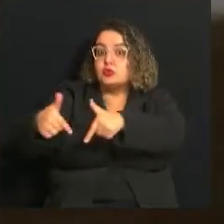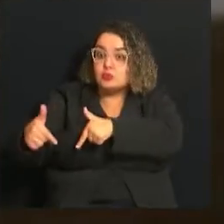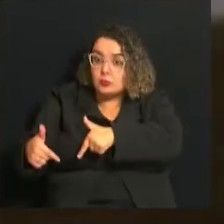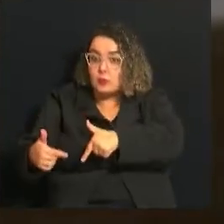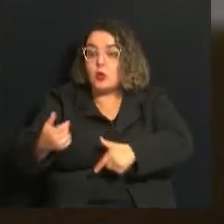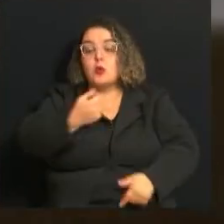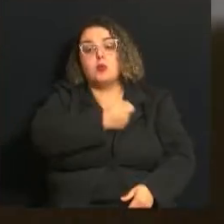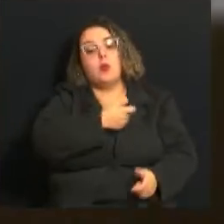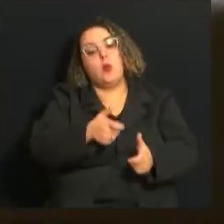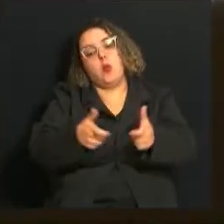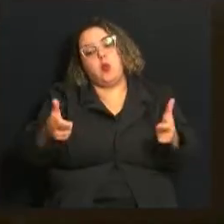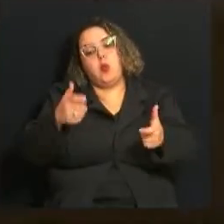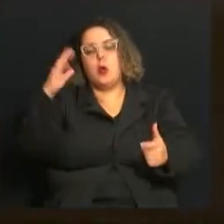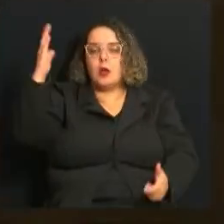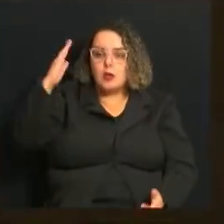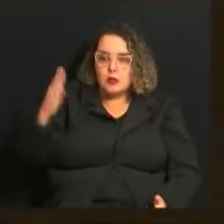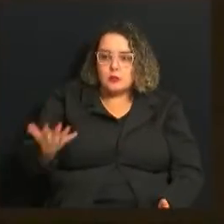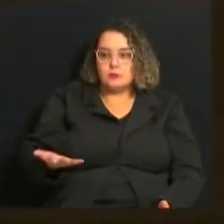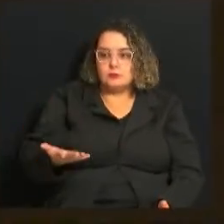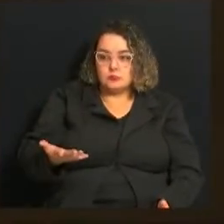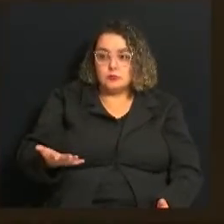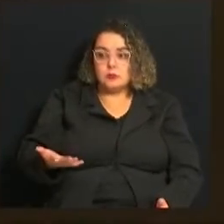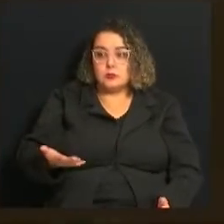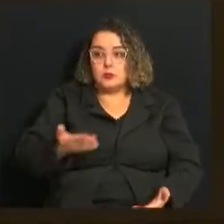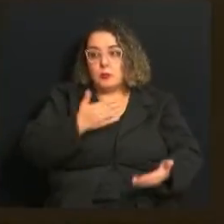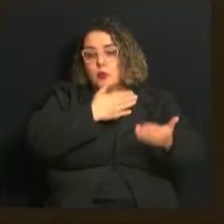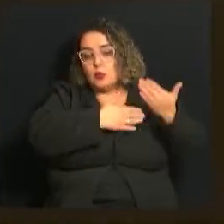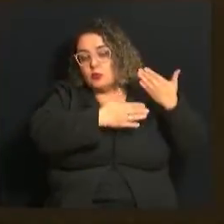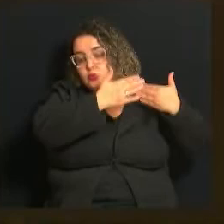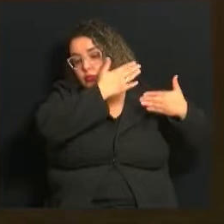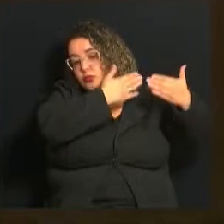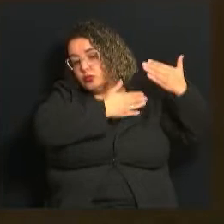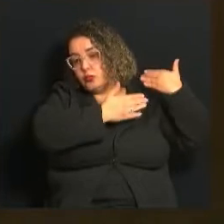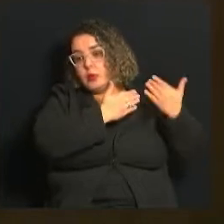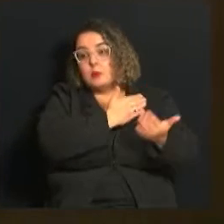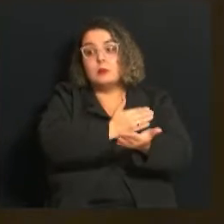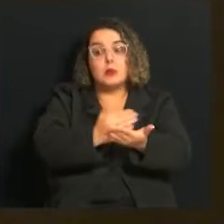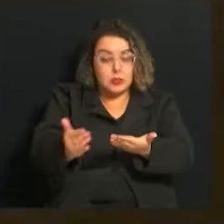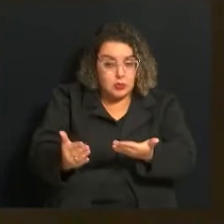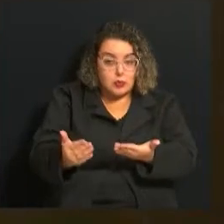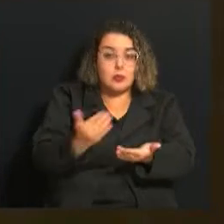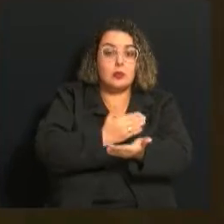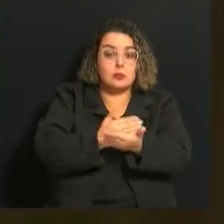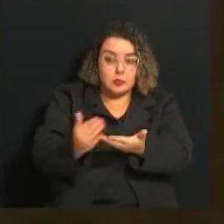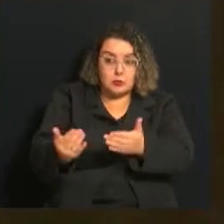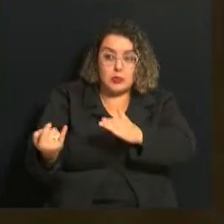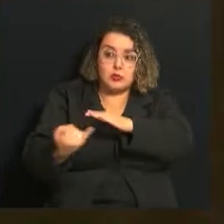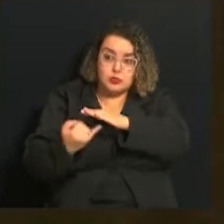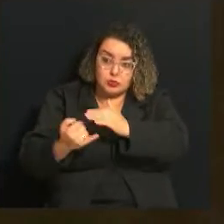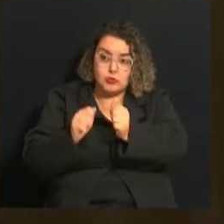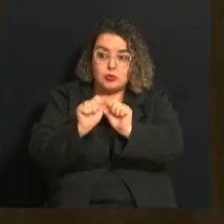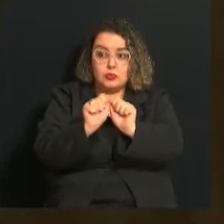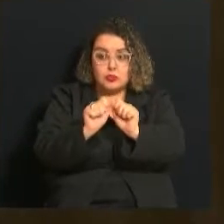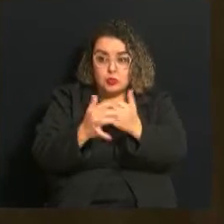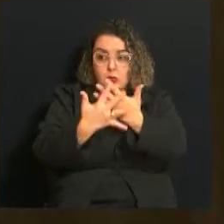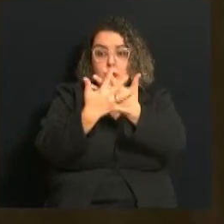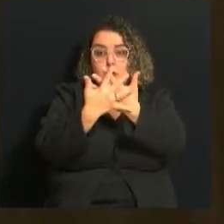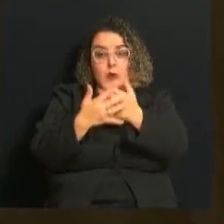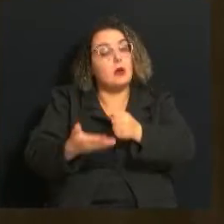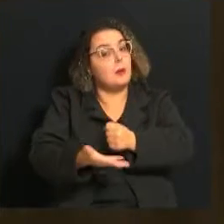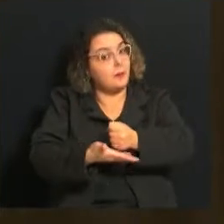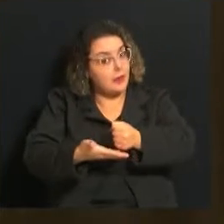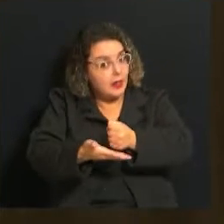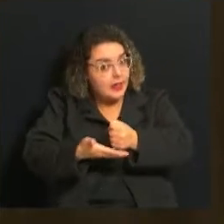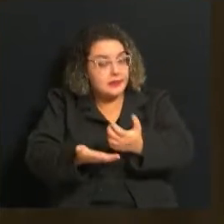Brasil, essas coisas começaram lá atrás. E começaram pelo Instituto Agronômico. Ele foi a base